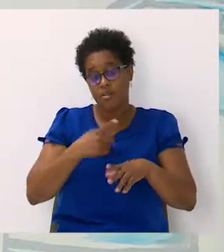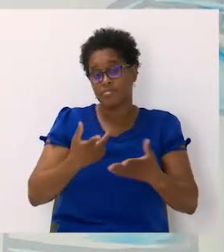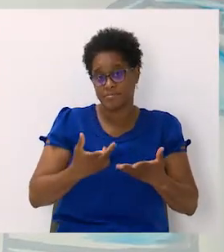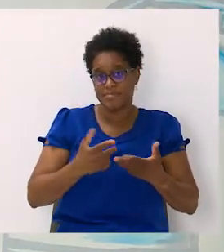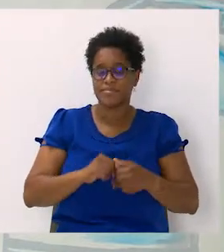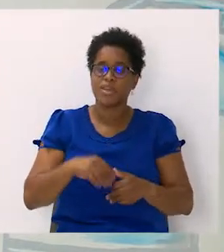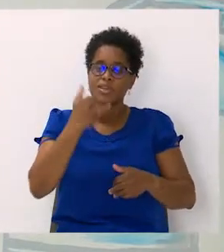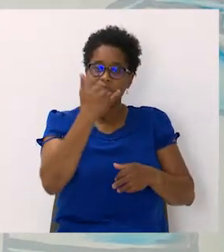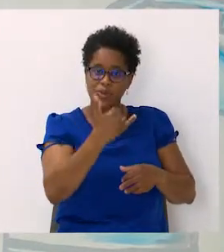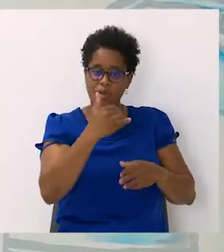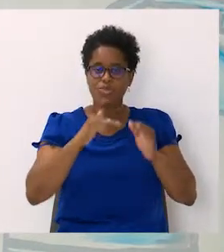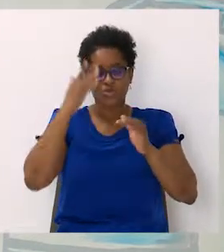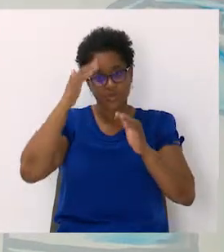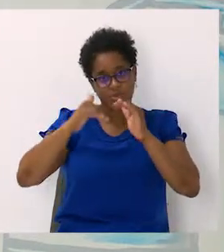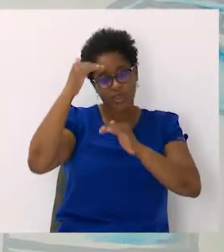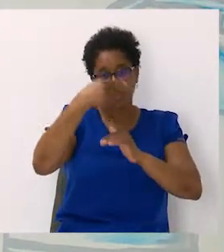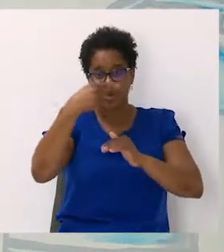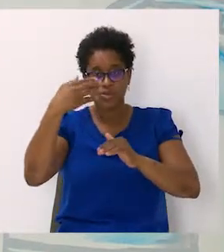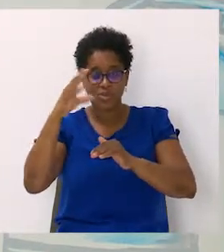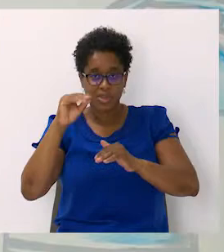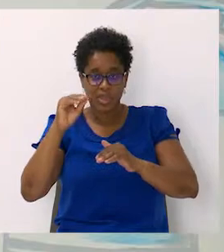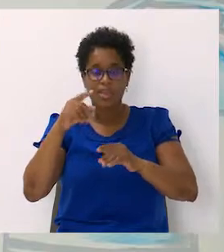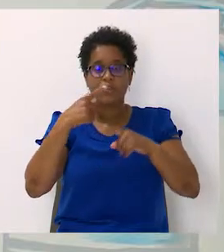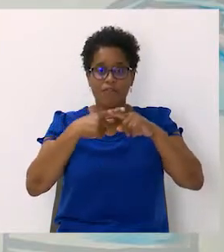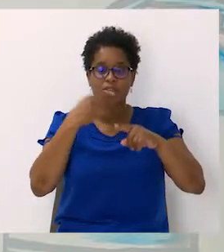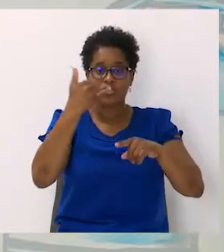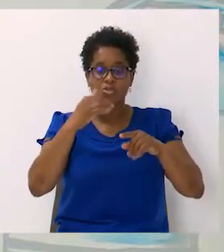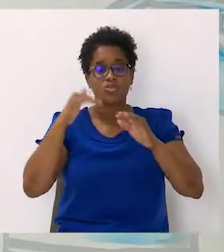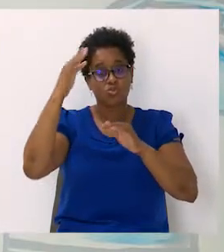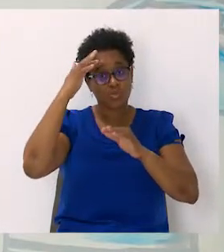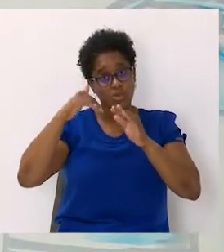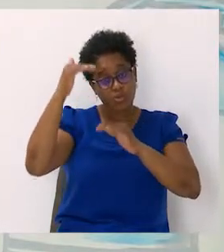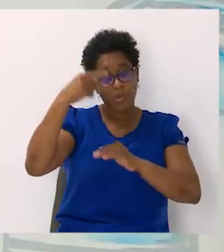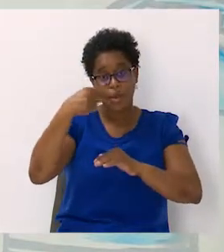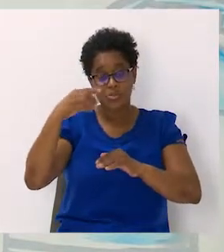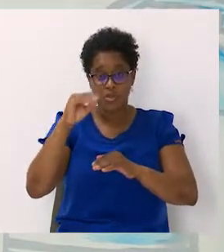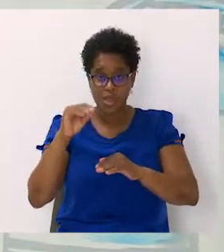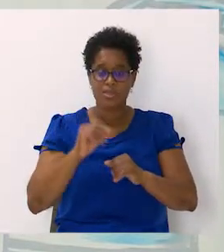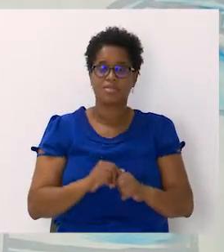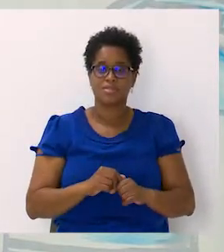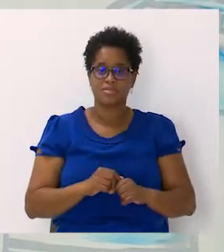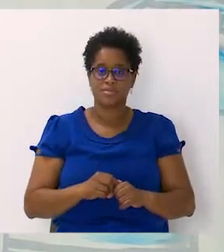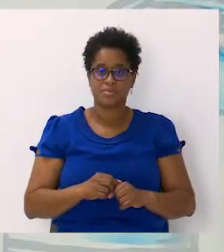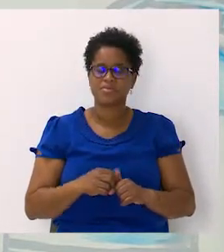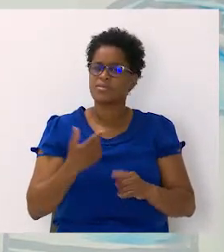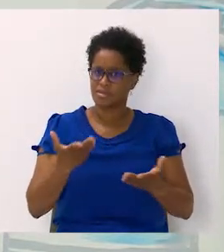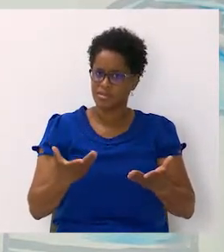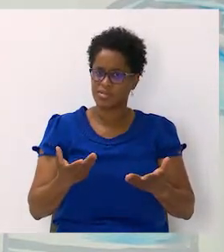Ora, 2 despoente menos 10 vezes 2 despoente menos 10. Minha gente, estamos